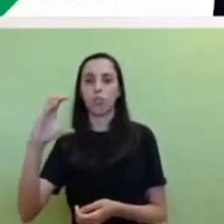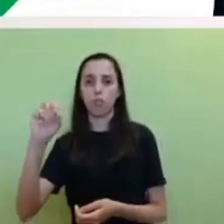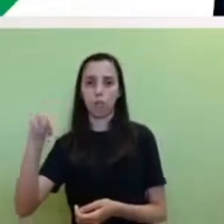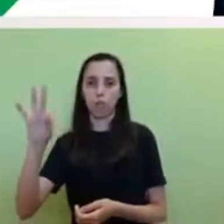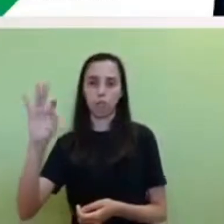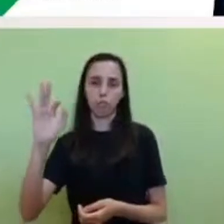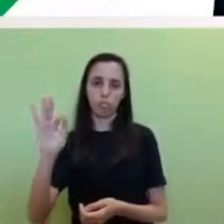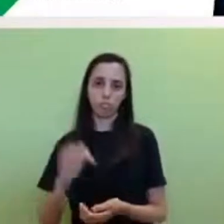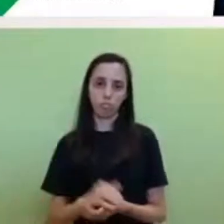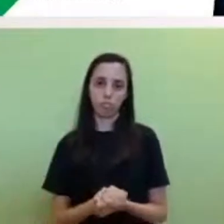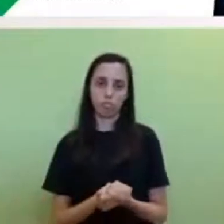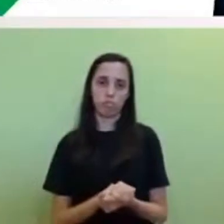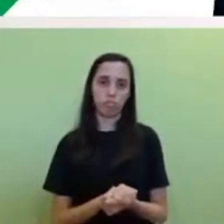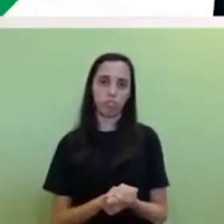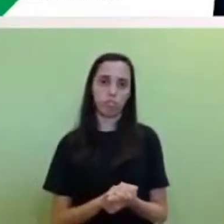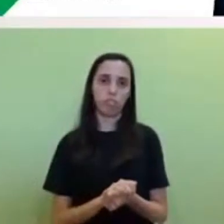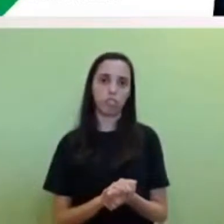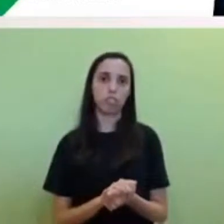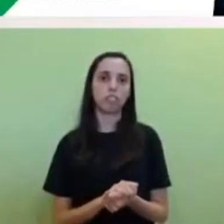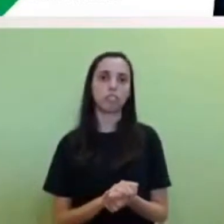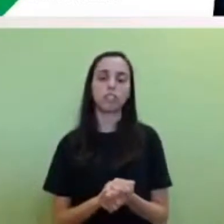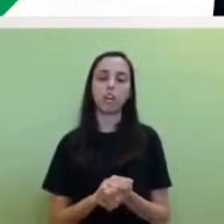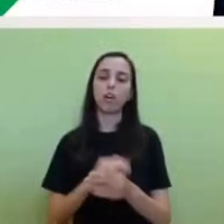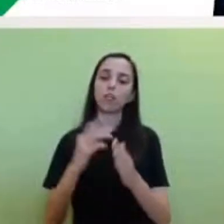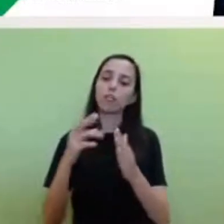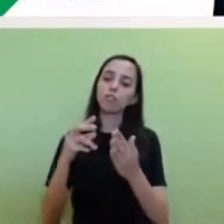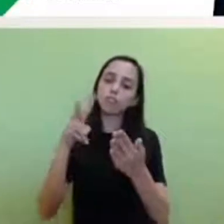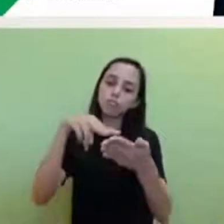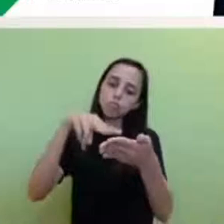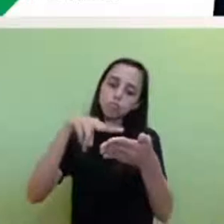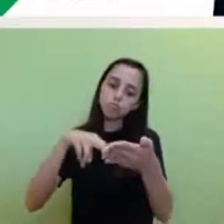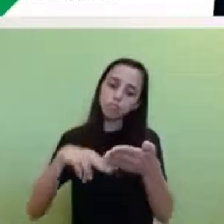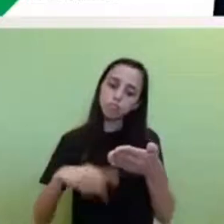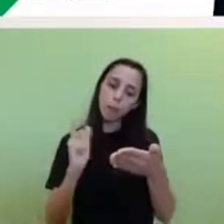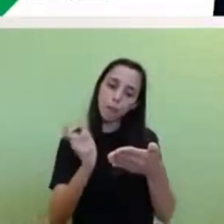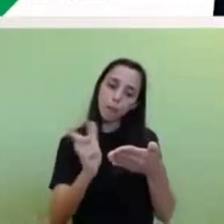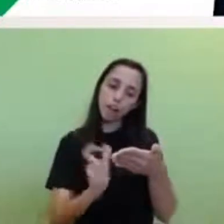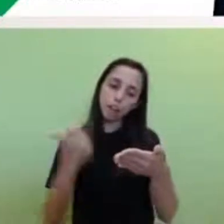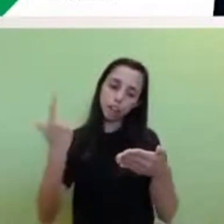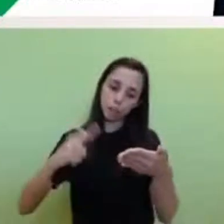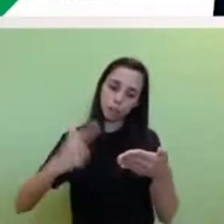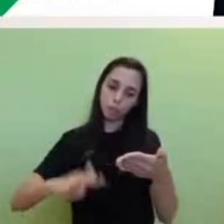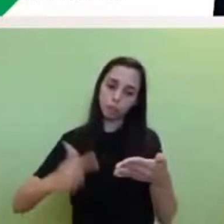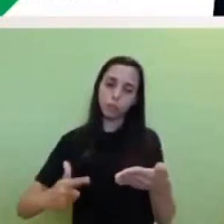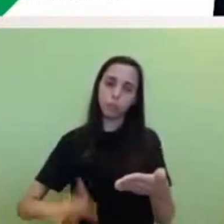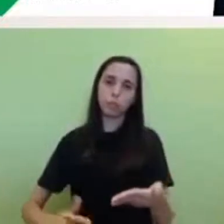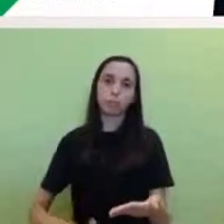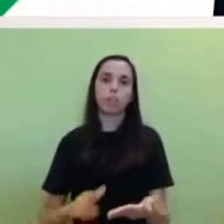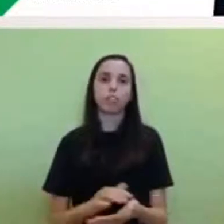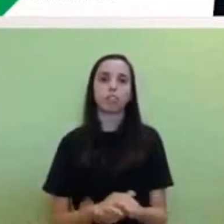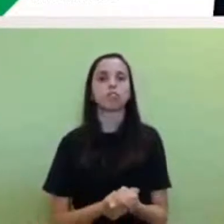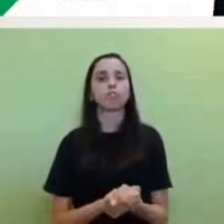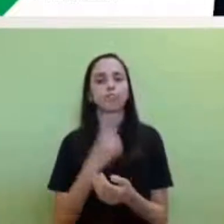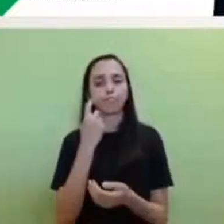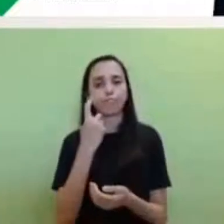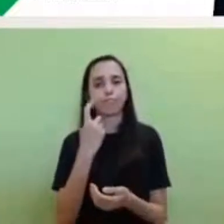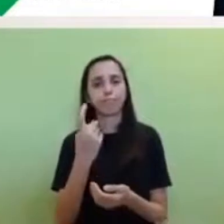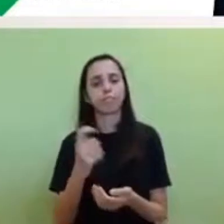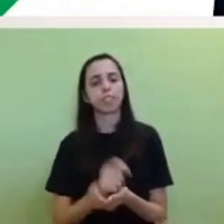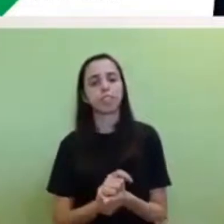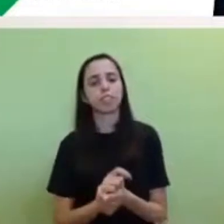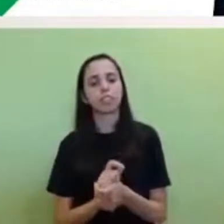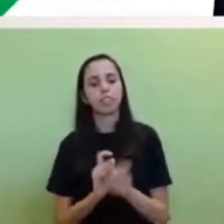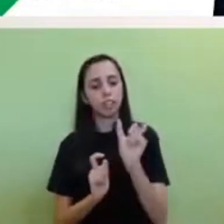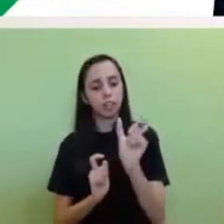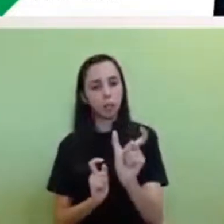eu vi a lista de palavras que mais ocorrem. E o que é interessante é que as palavras que eu esperava